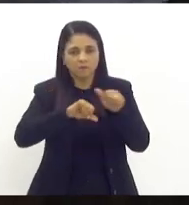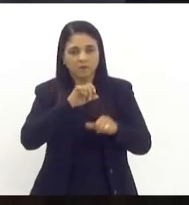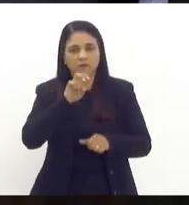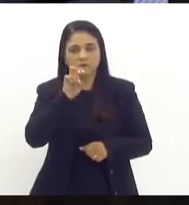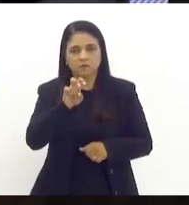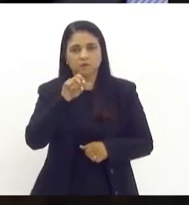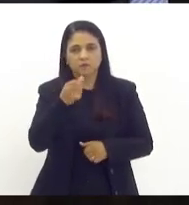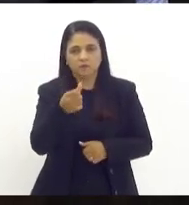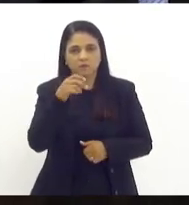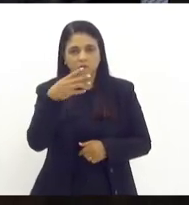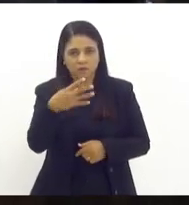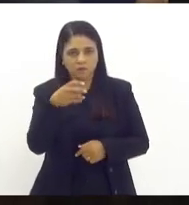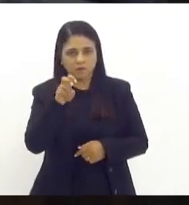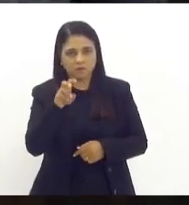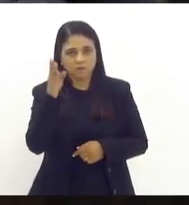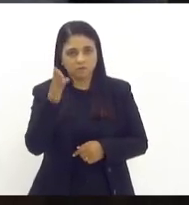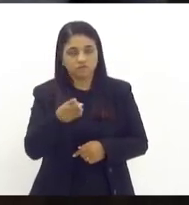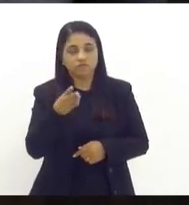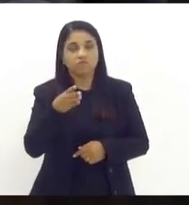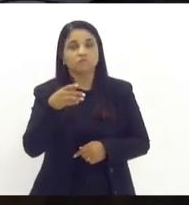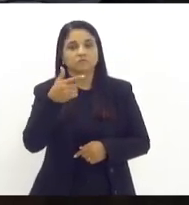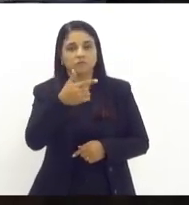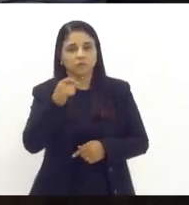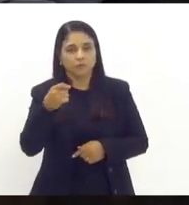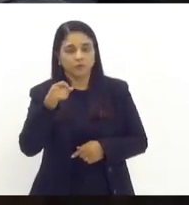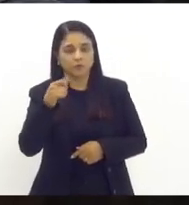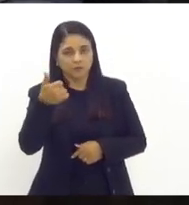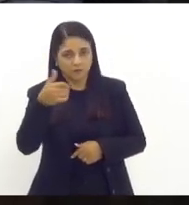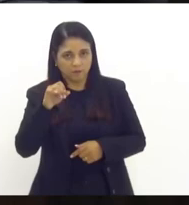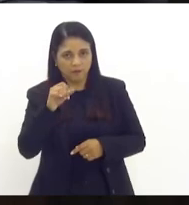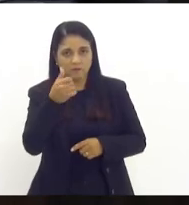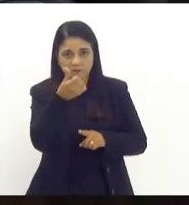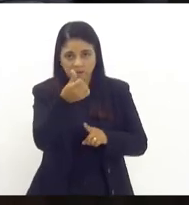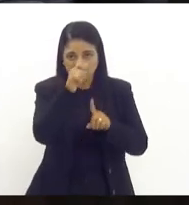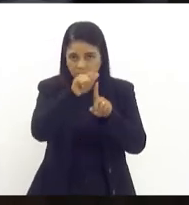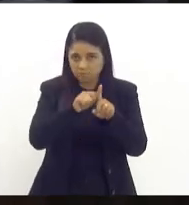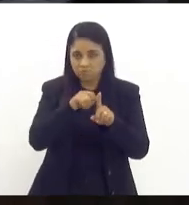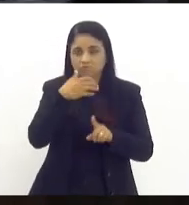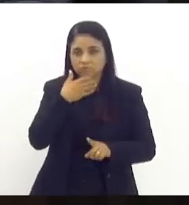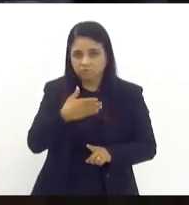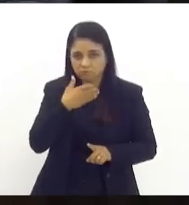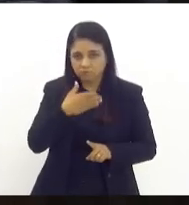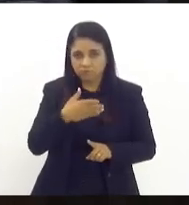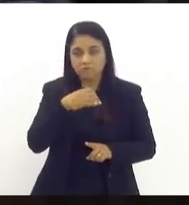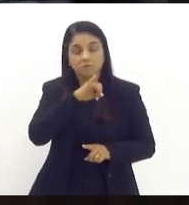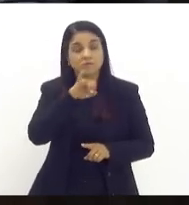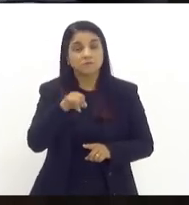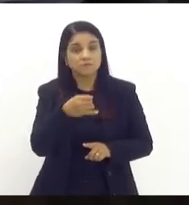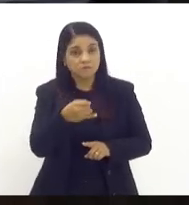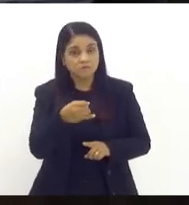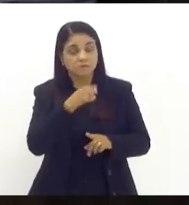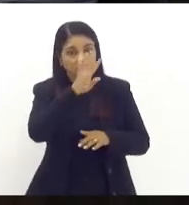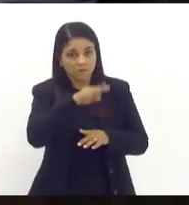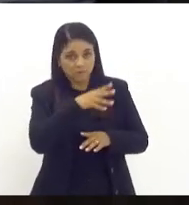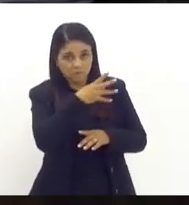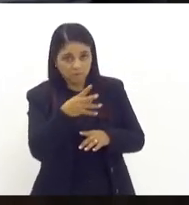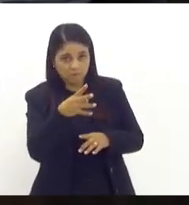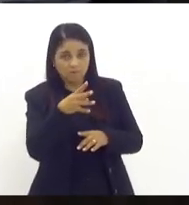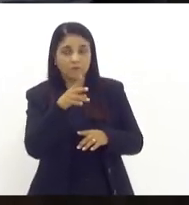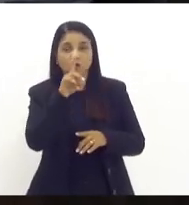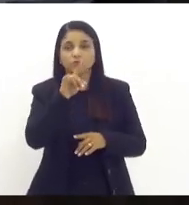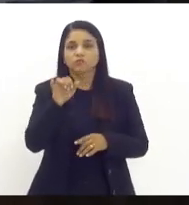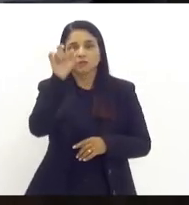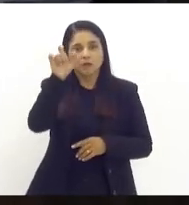5.645 de 6 de janeiro 2010 que inclui no calendário Oficial do Estado do Rio de Janeiro o dia